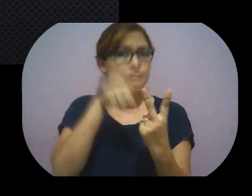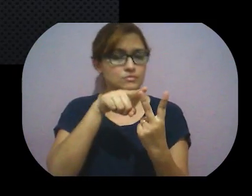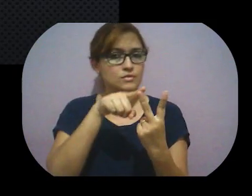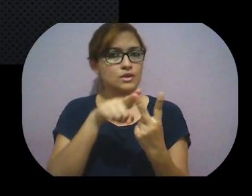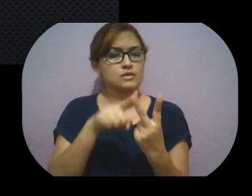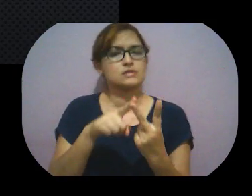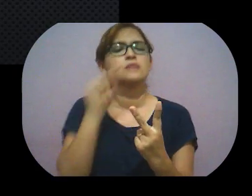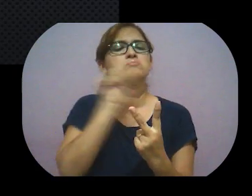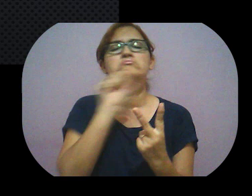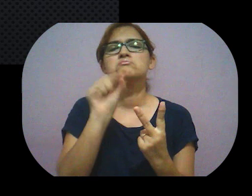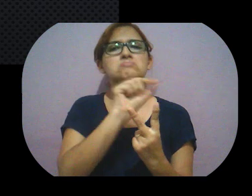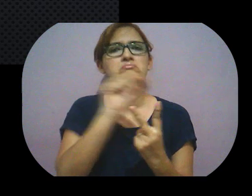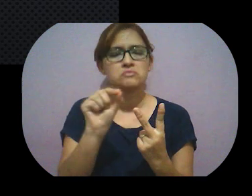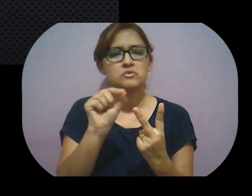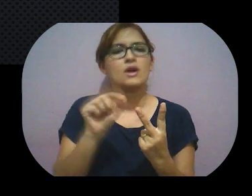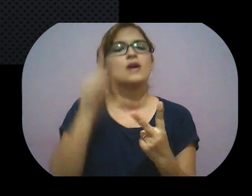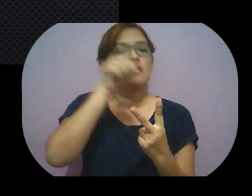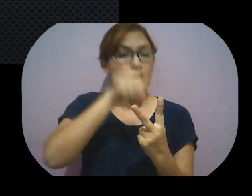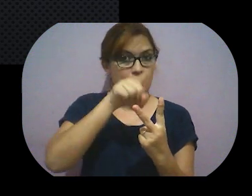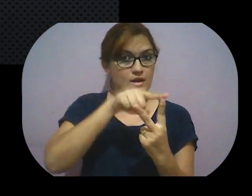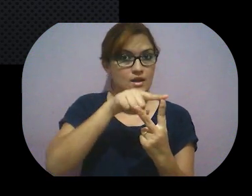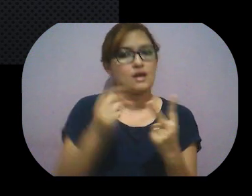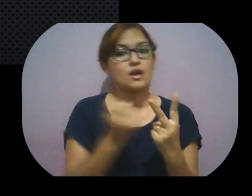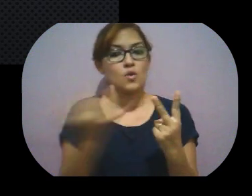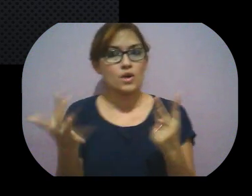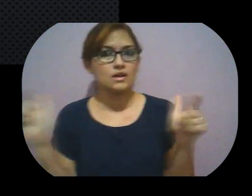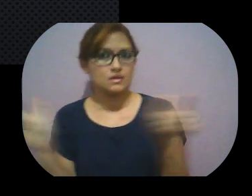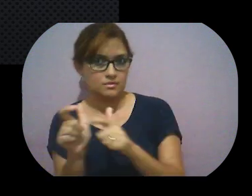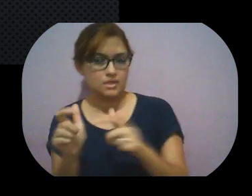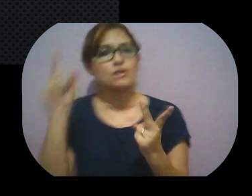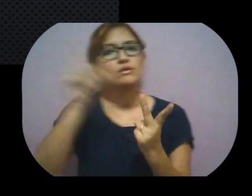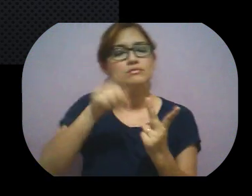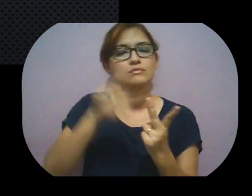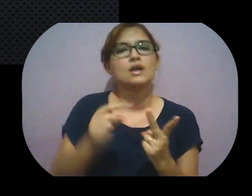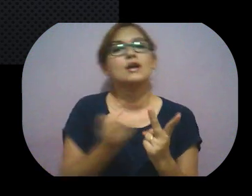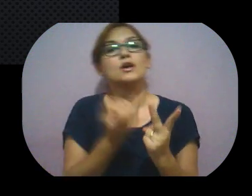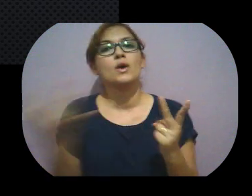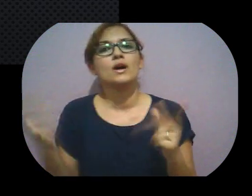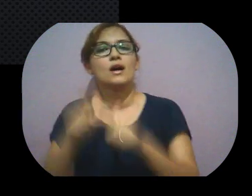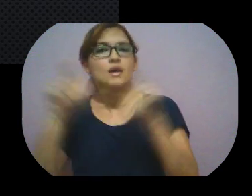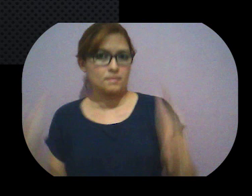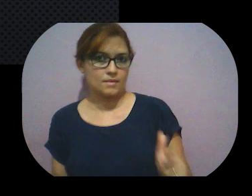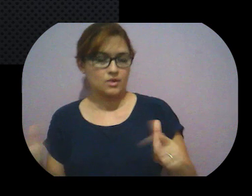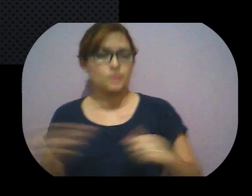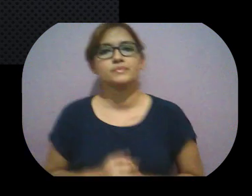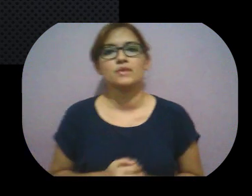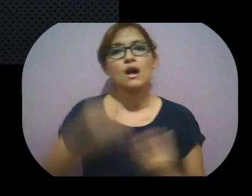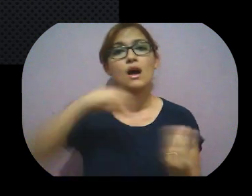dois componentes. Quais são esses dois componentes? Soluto e solvente.